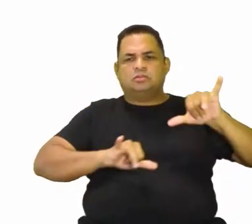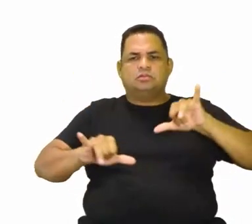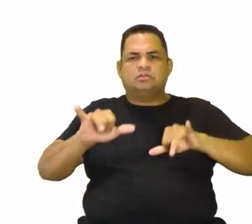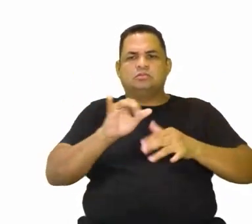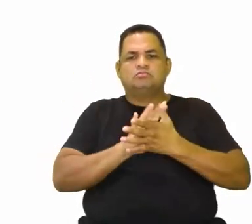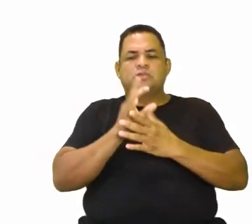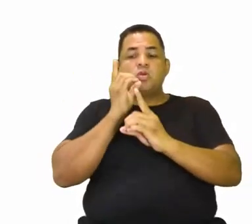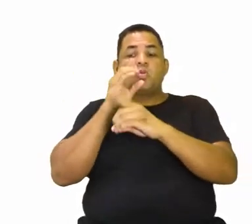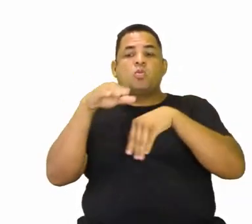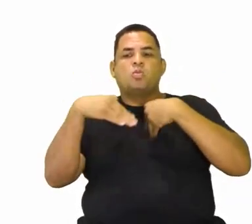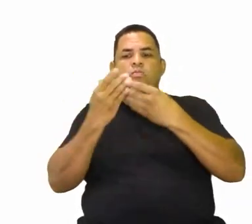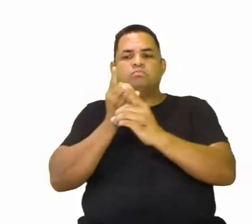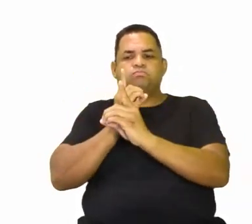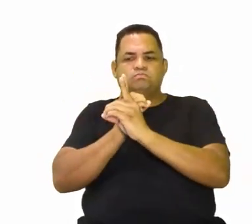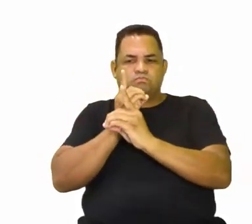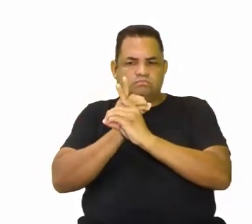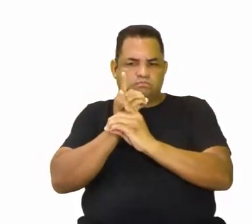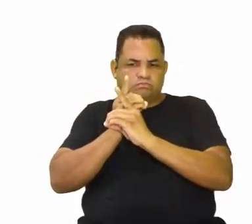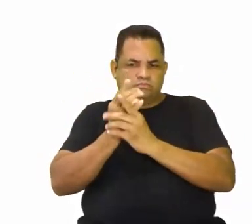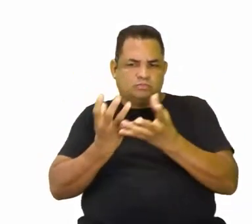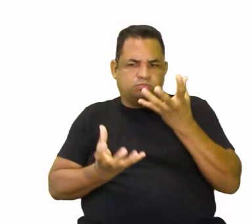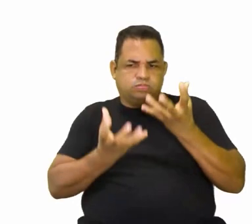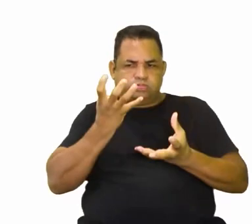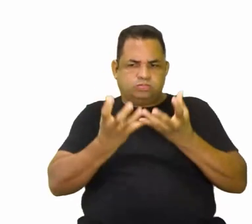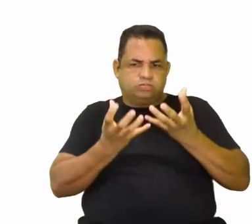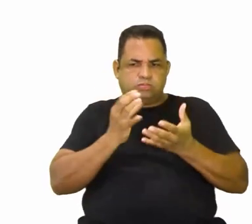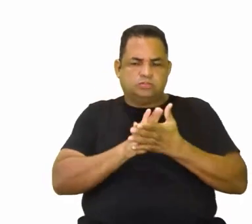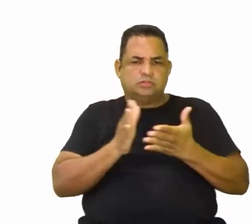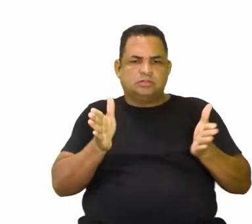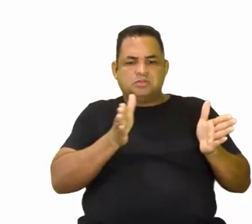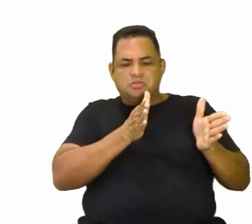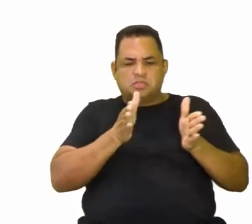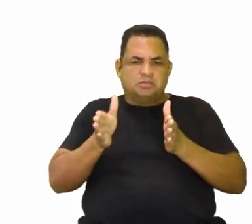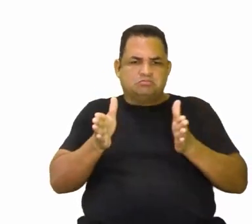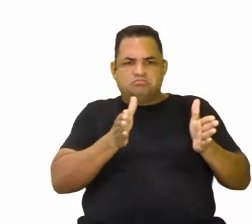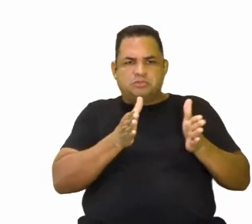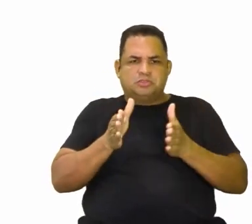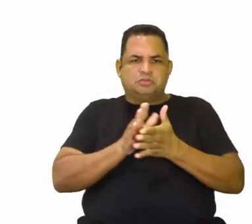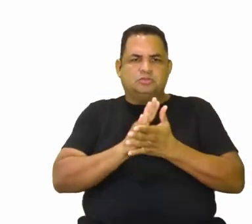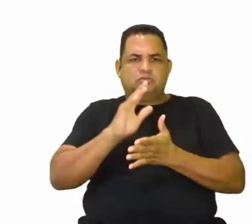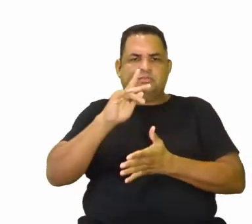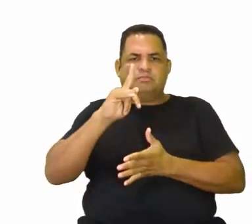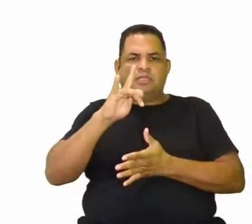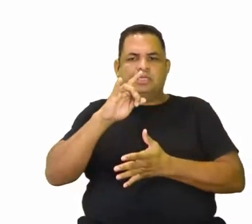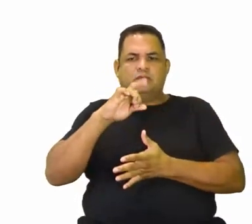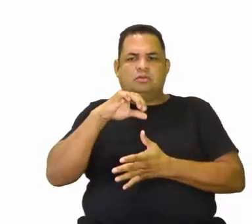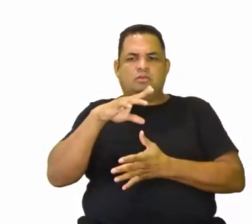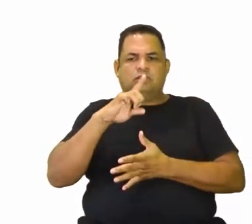Do fogo, que ocorreu lá no período paleolítico.